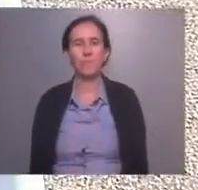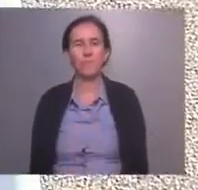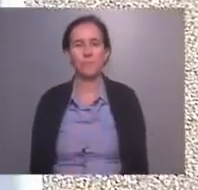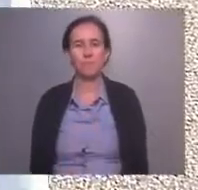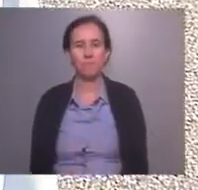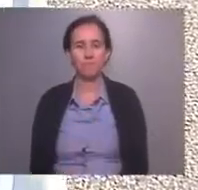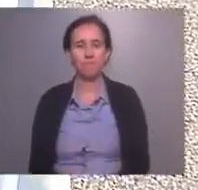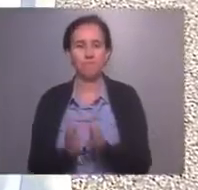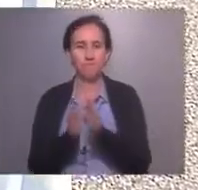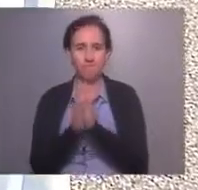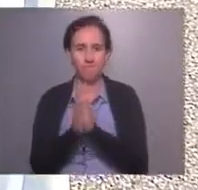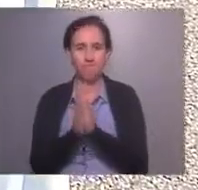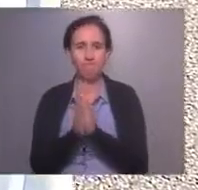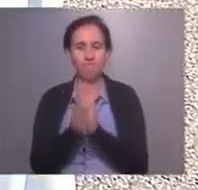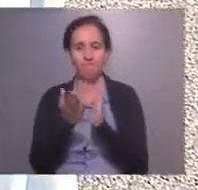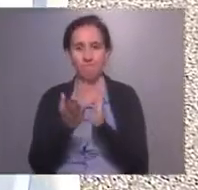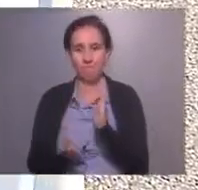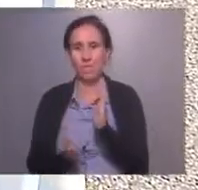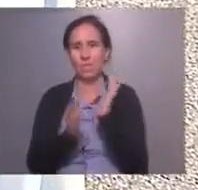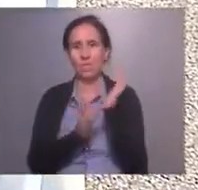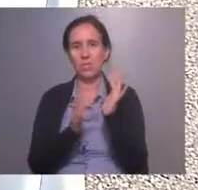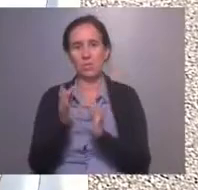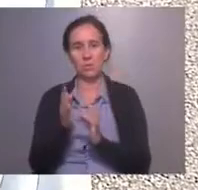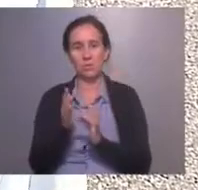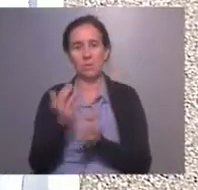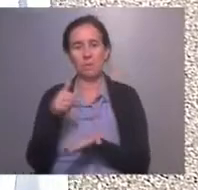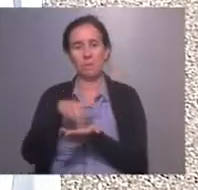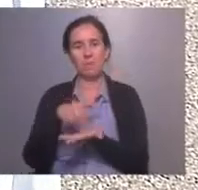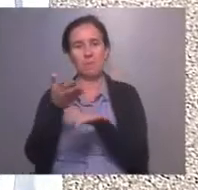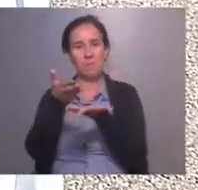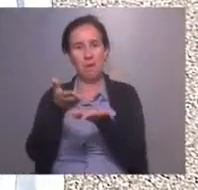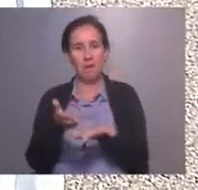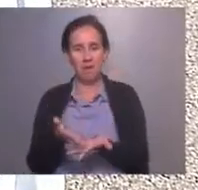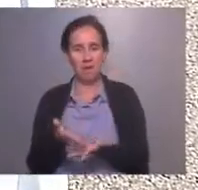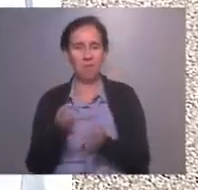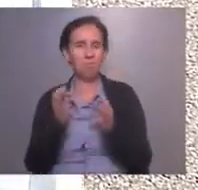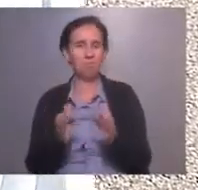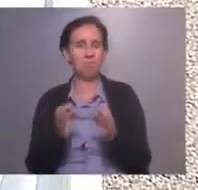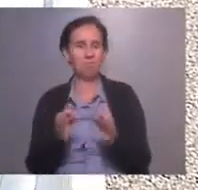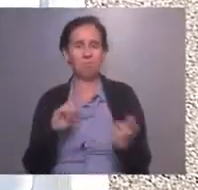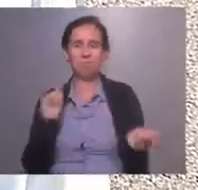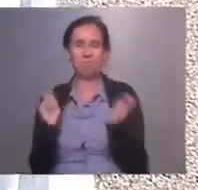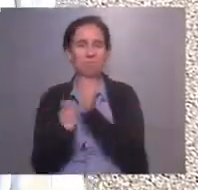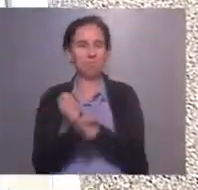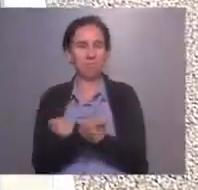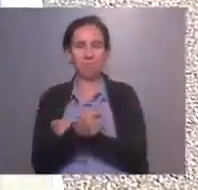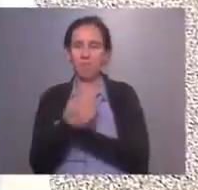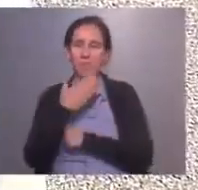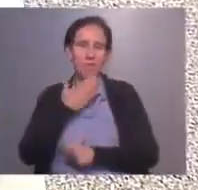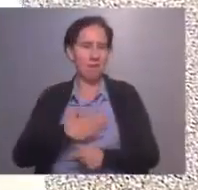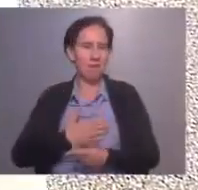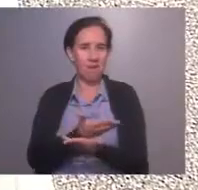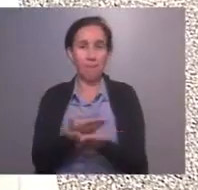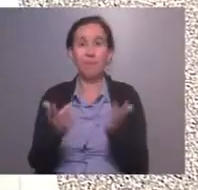A Eucaristia é a presença de Jesus. É profundamente transformadora.